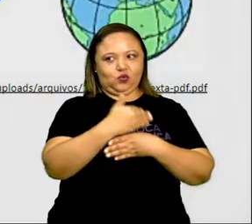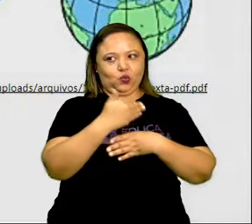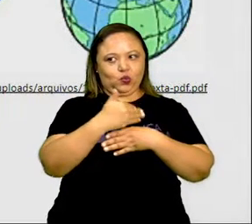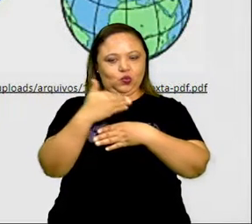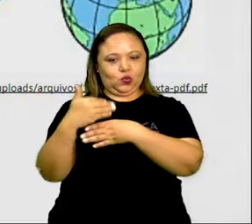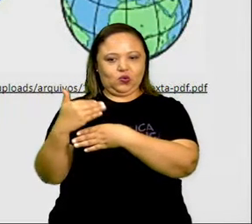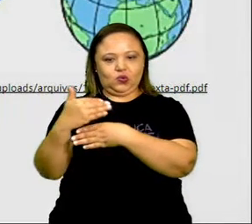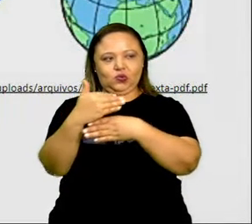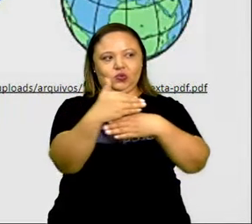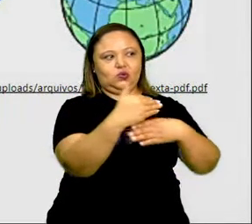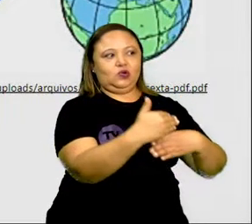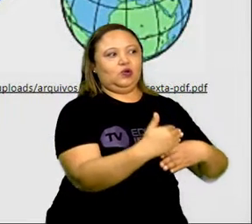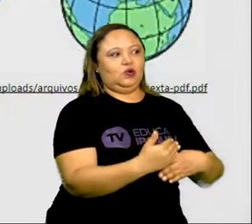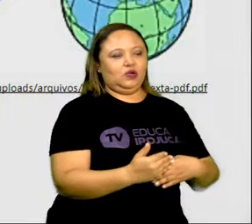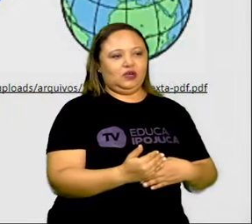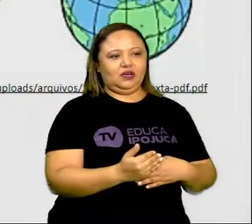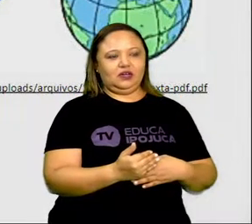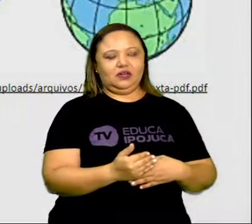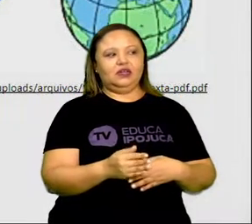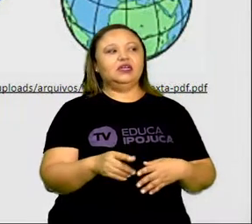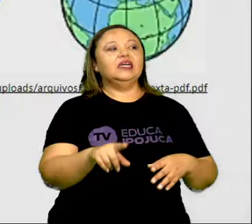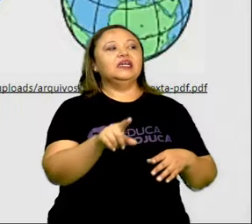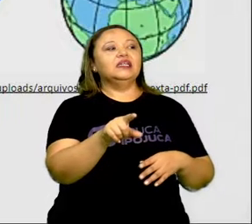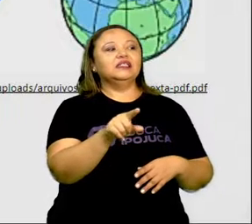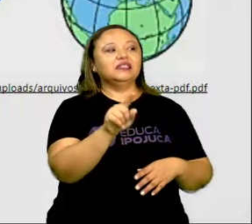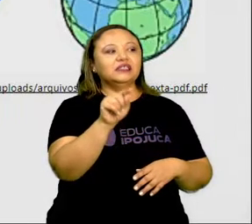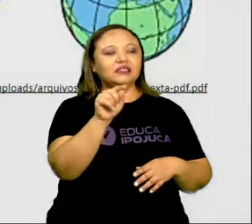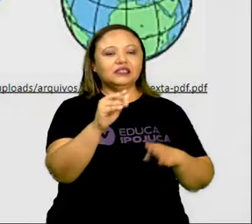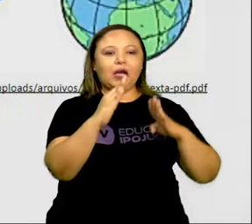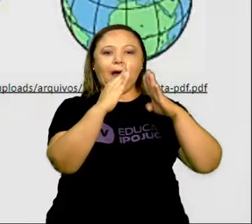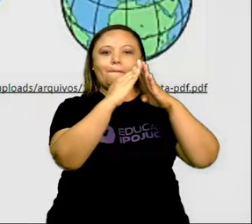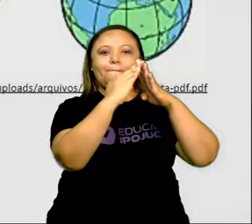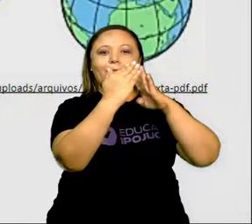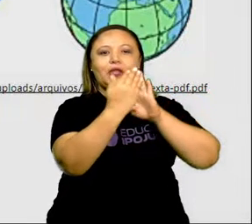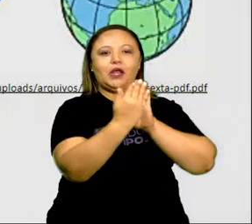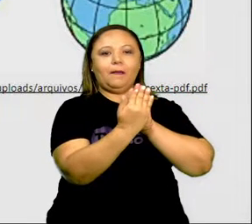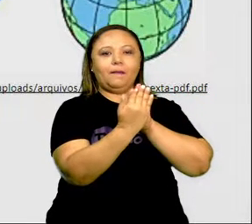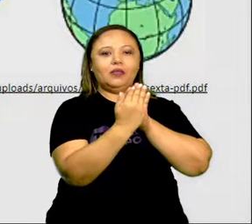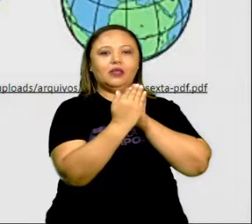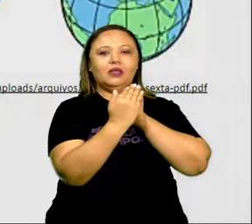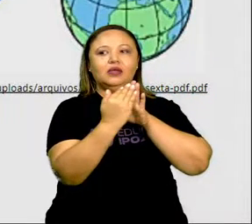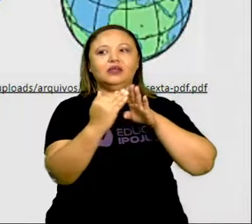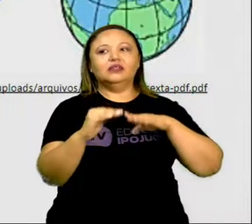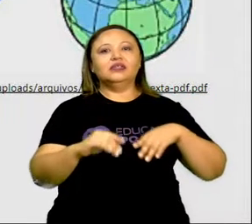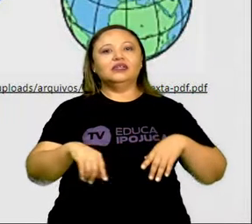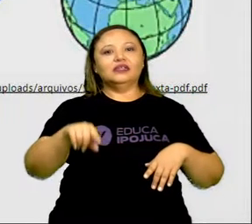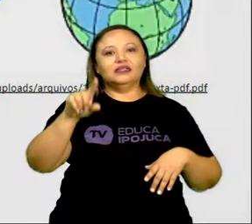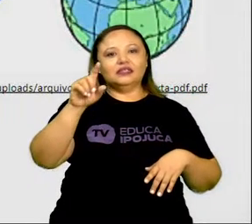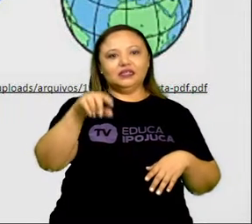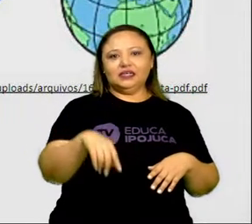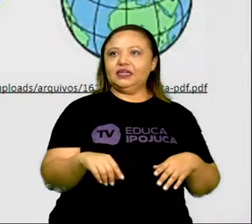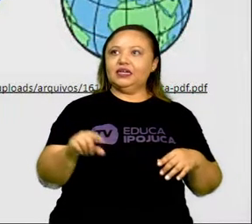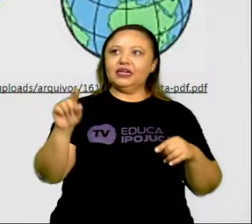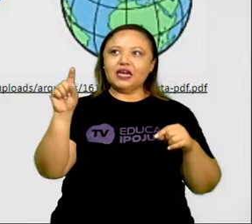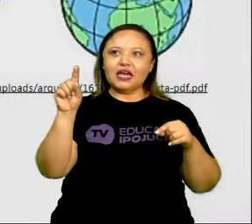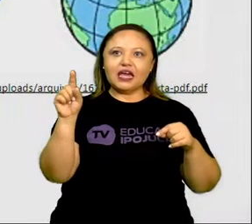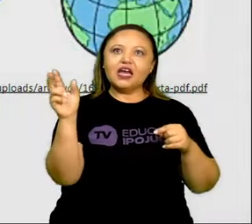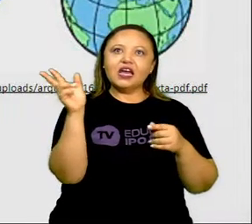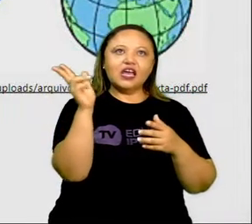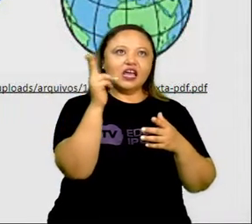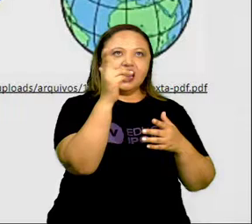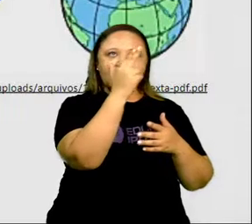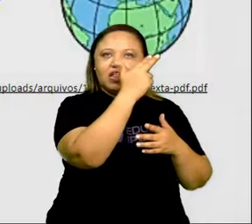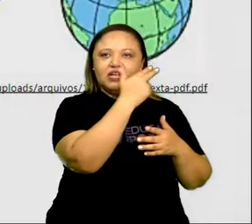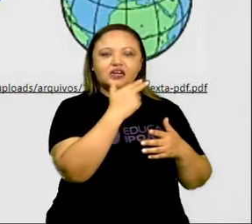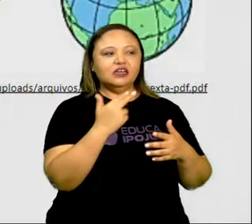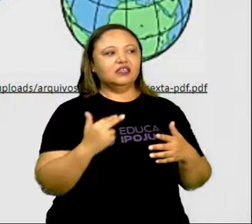é uma forma geométrica espacial. Já a pirâmide está associada à pirâmide de decoração, porque é uma pirâmide